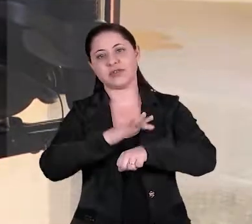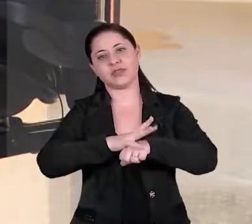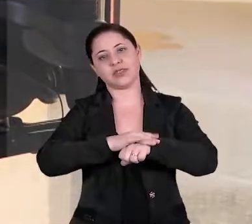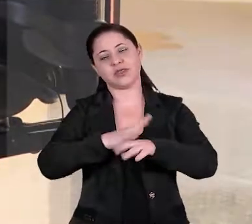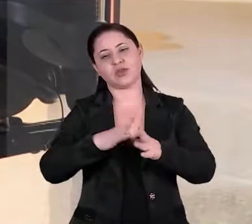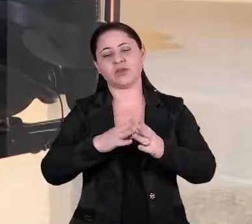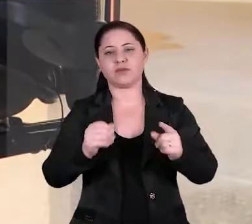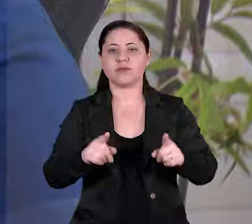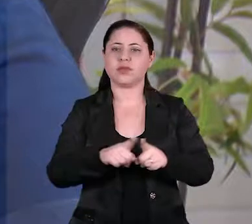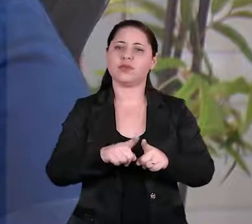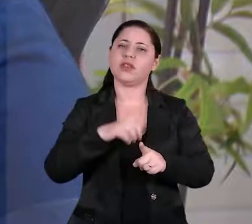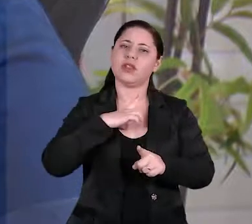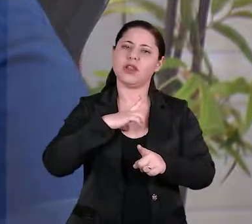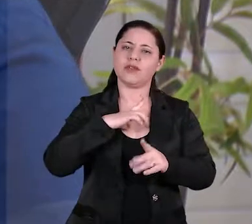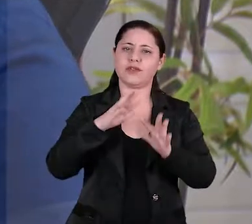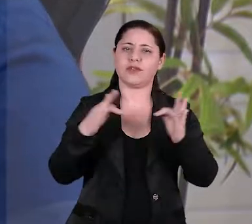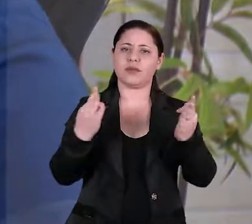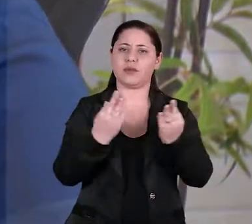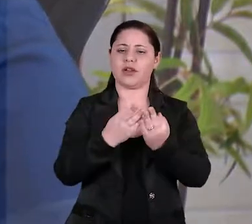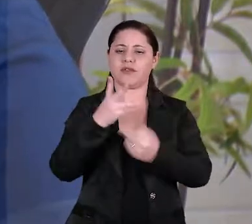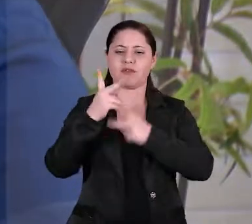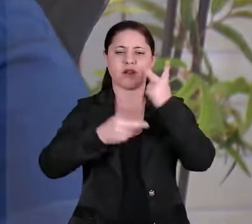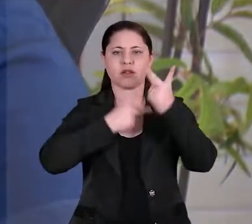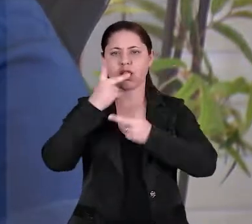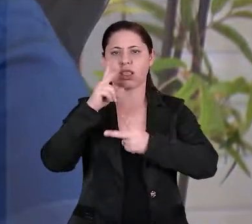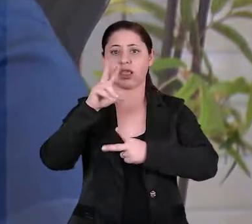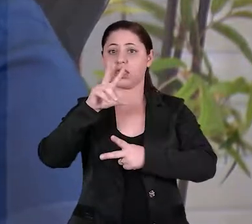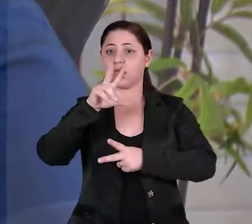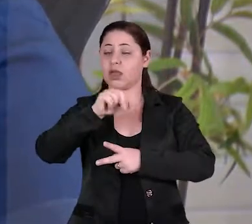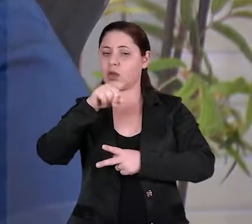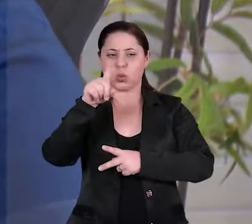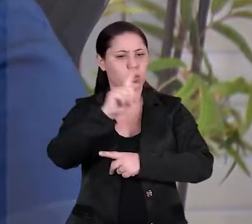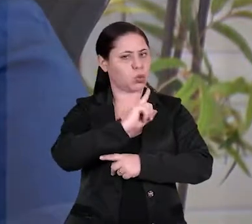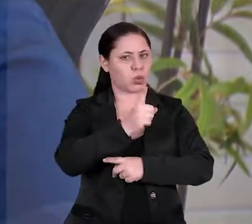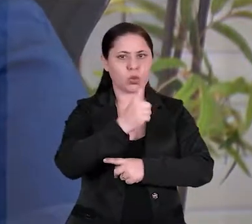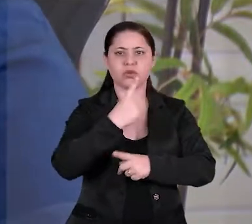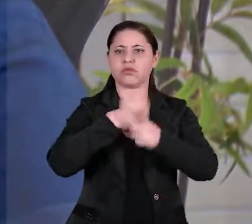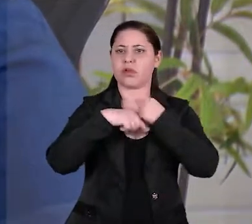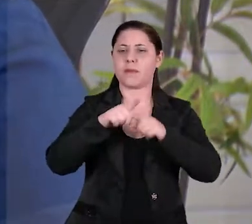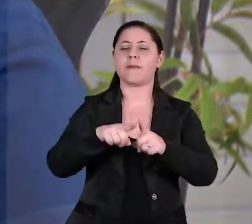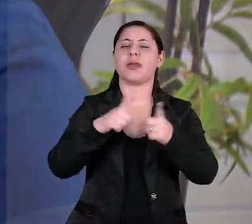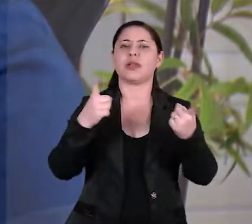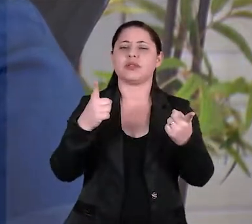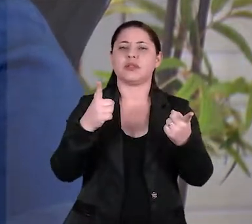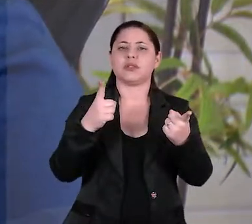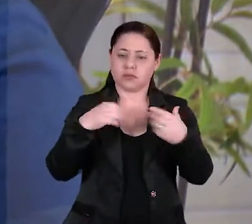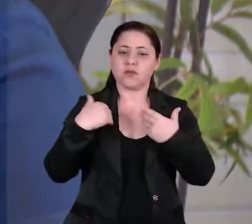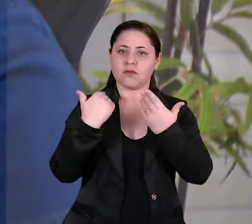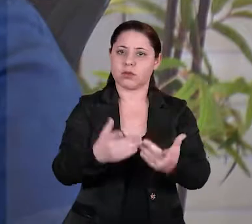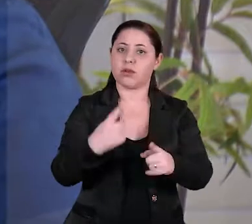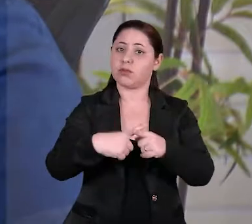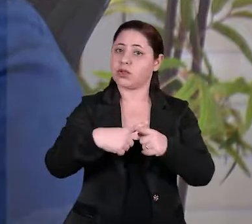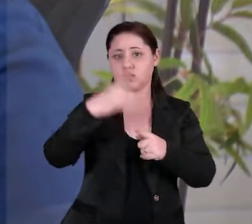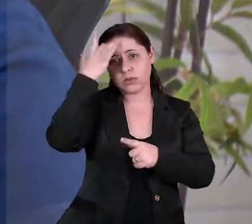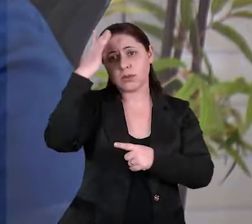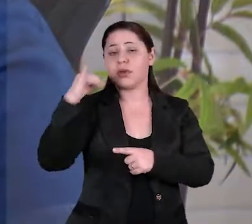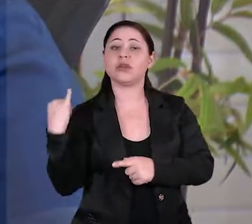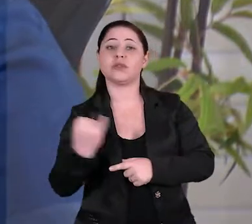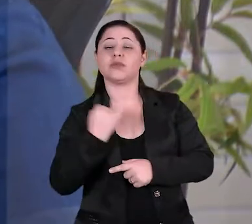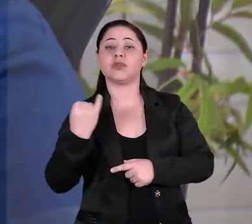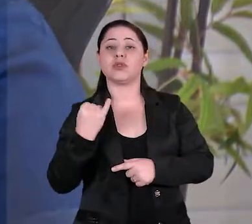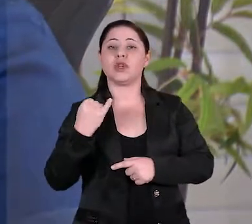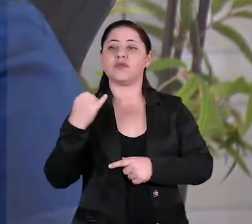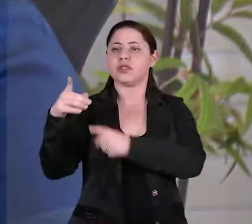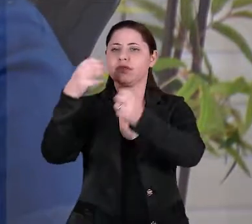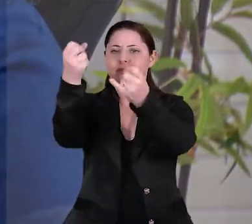mito, a gente teve casos já de família falar, não, ele não era doador, mas nós vamos doar. Porque ele não